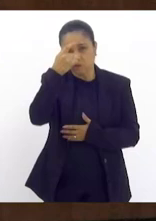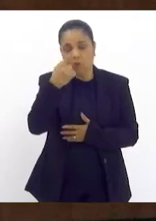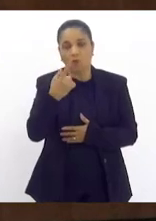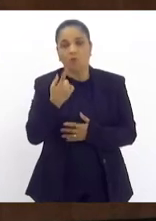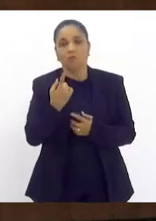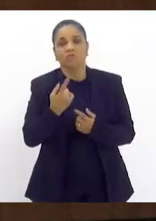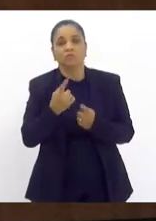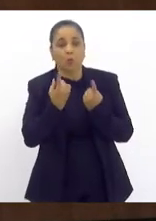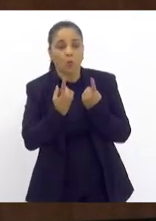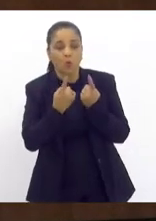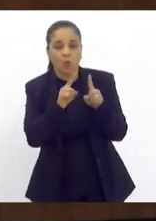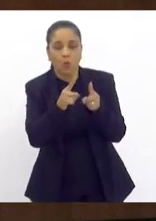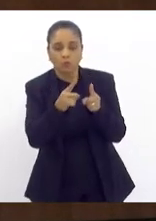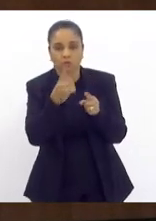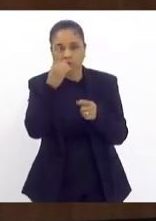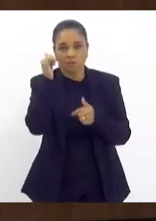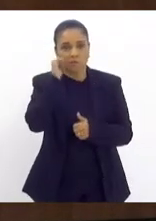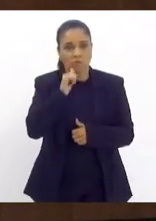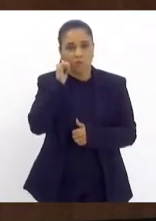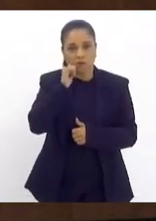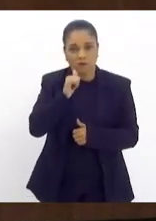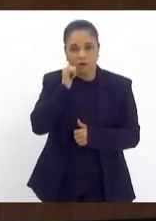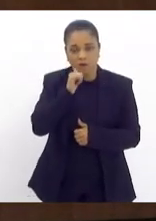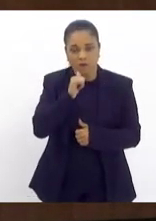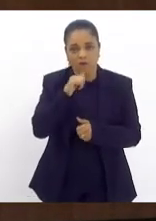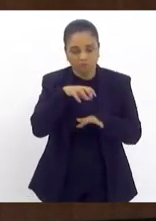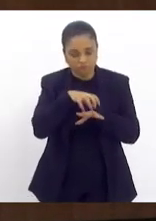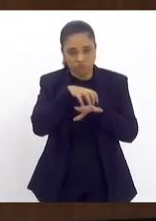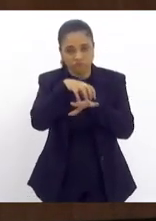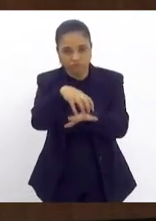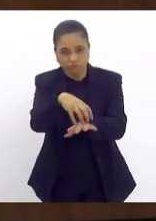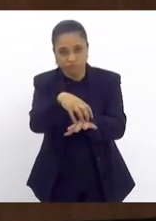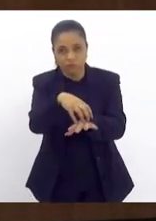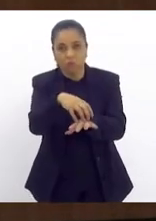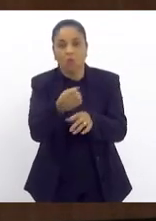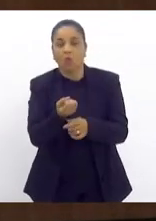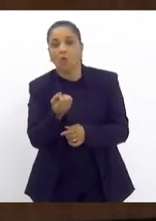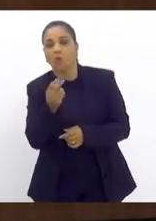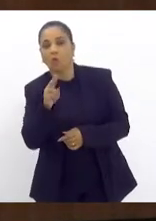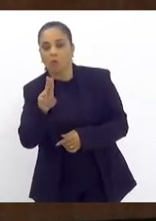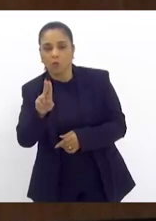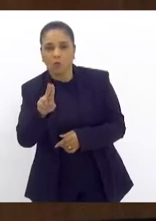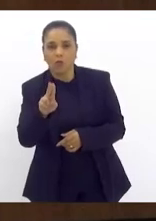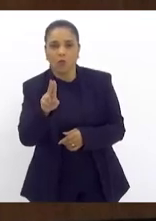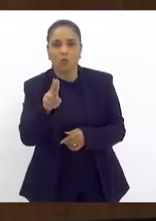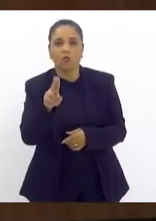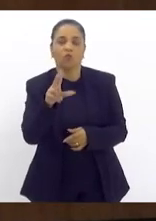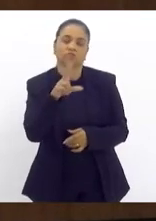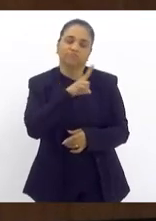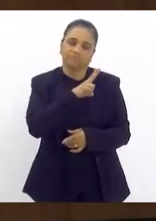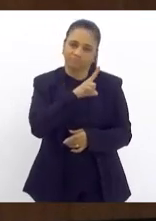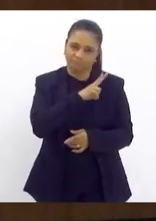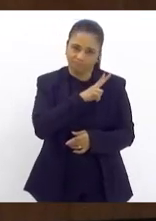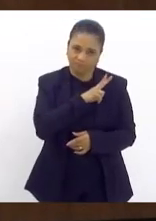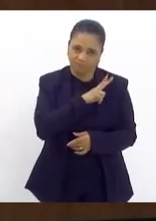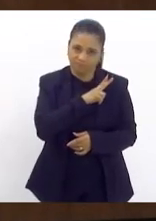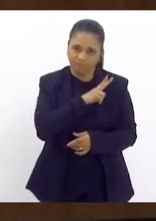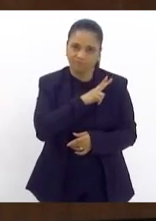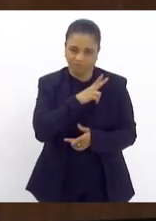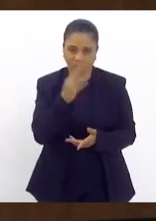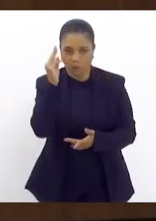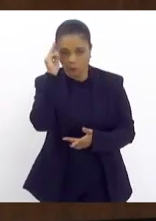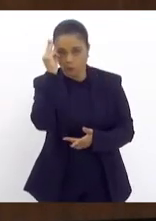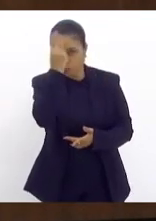Violência contra as Mulheres, seja nos transportes públicos ou remunerados privados. Na manhã de hoje, eu